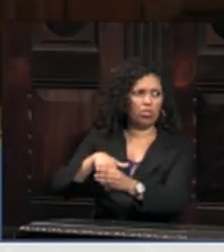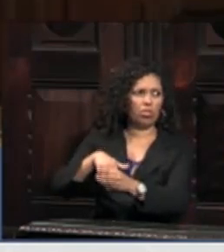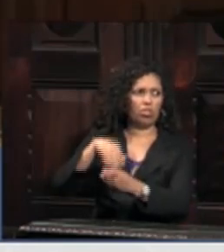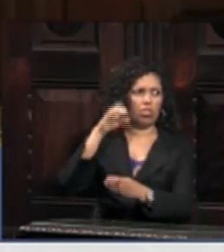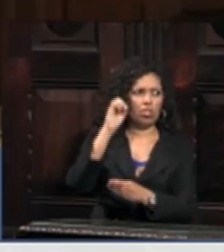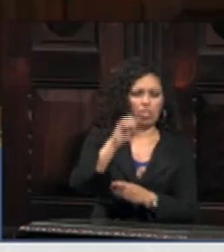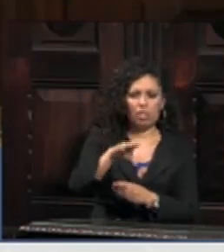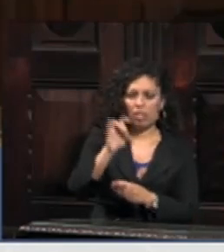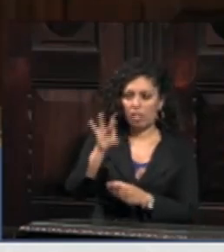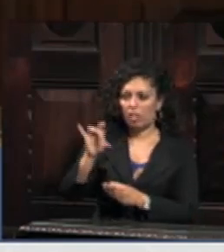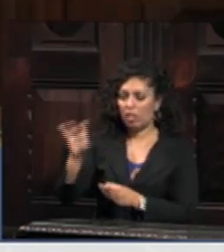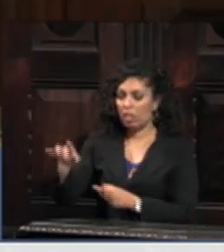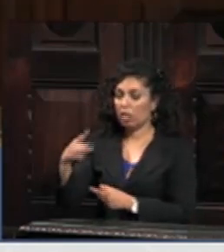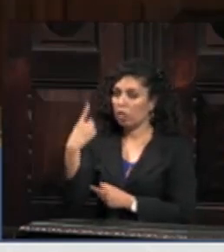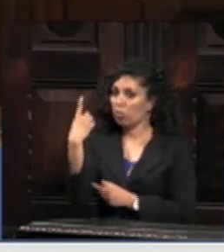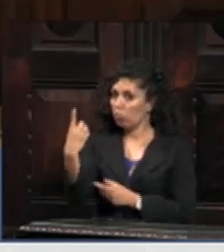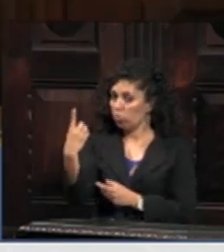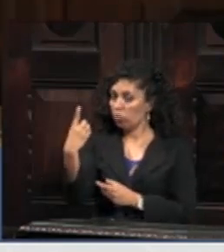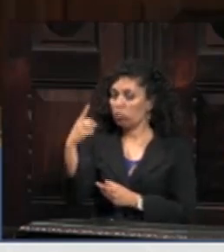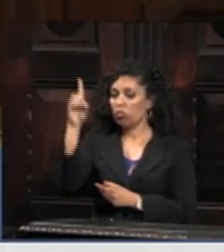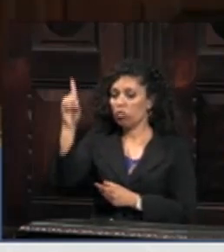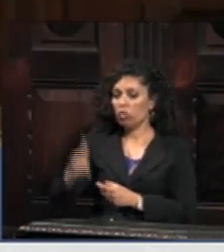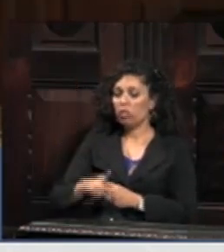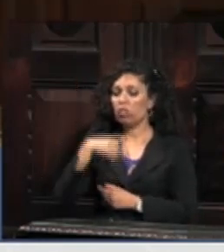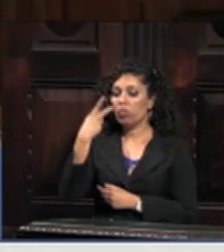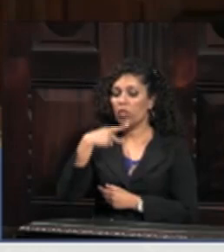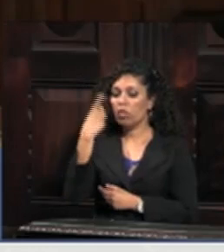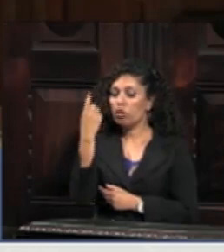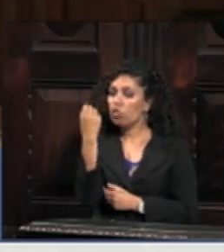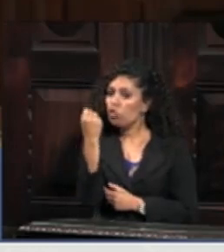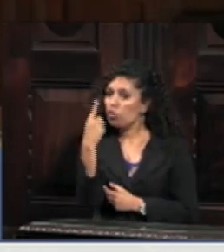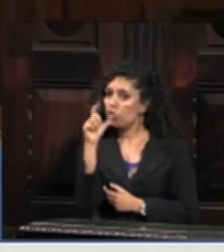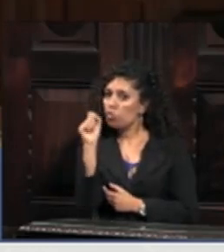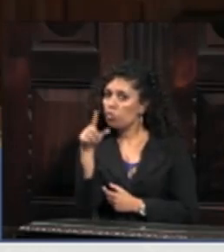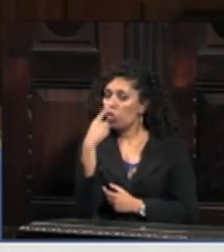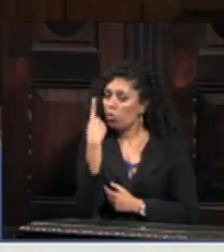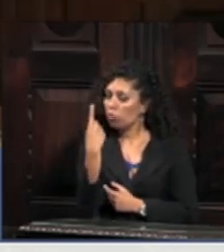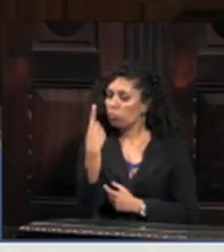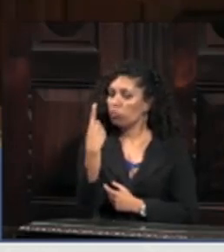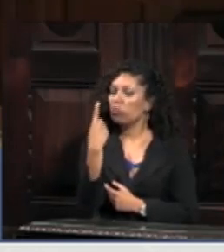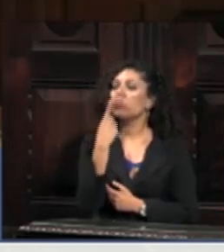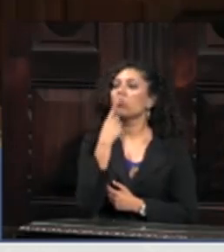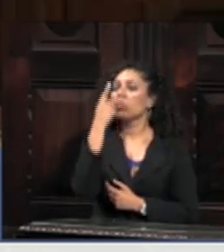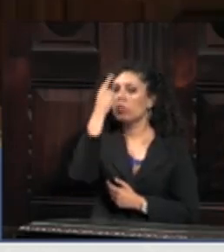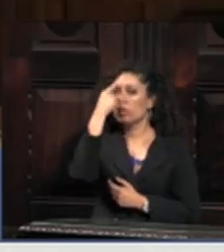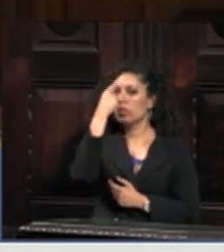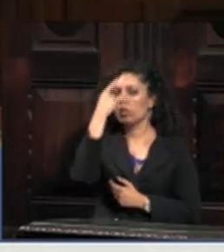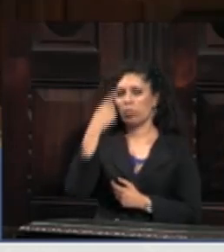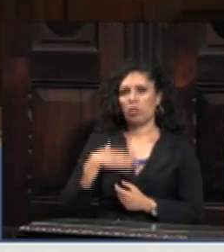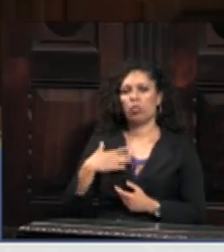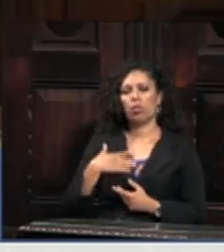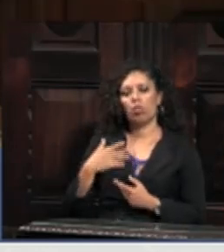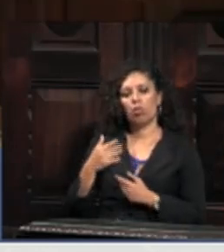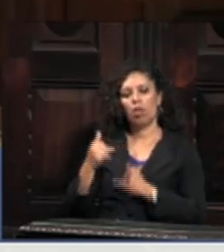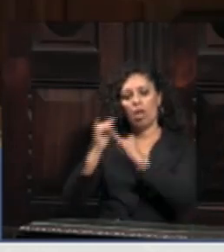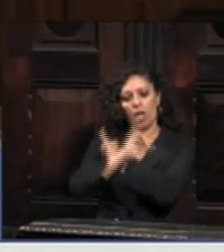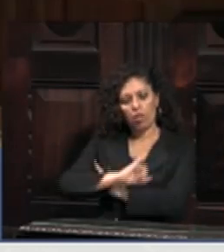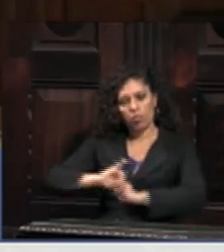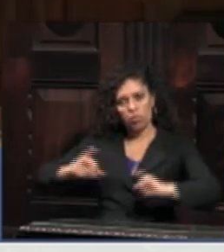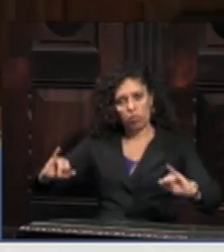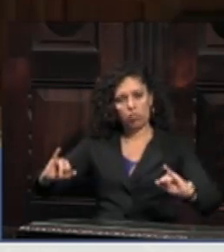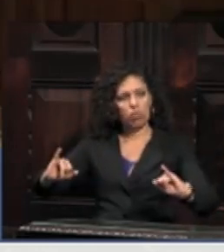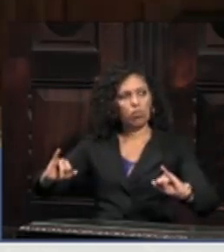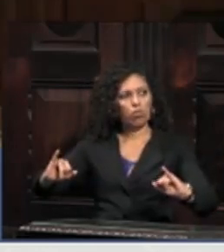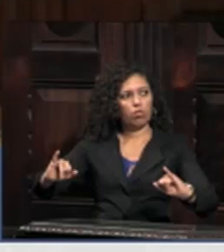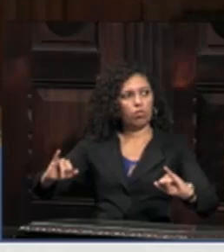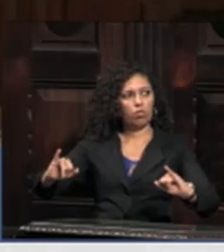direito a uma opinião, e a minha não é melhor do que a de ninguém, mas cabe eu publicamente declarar